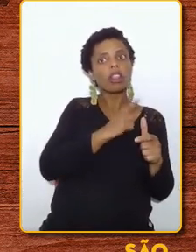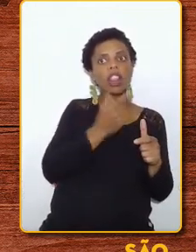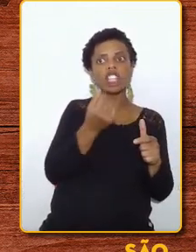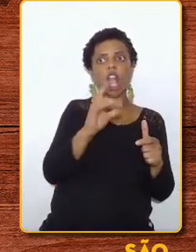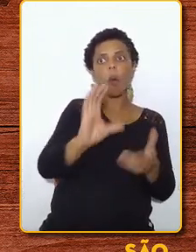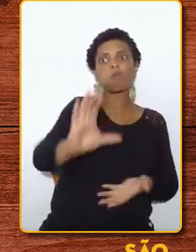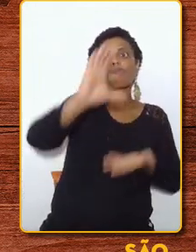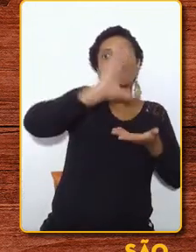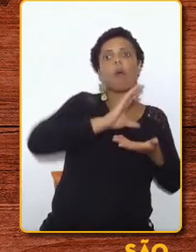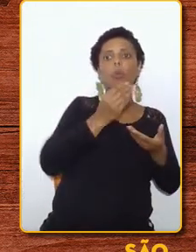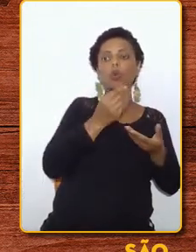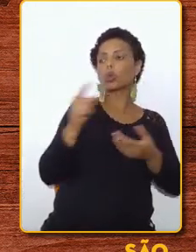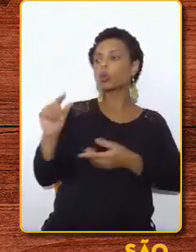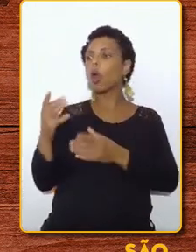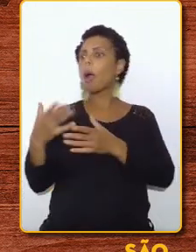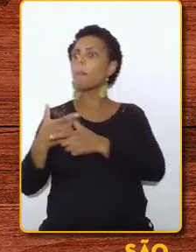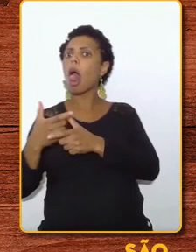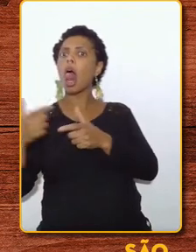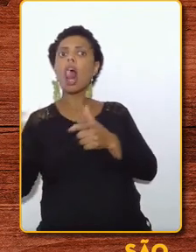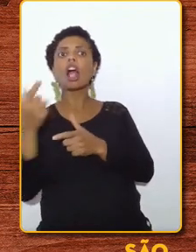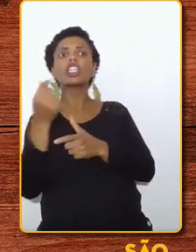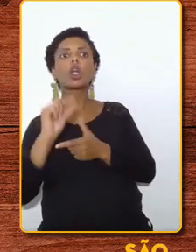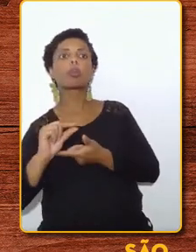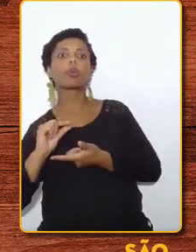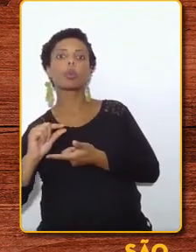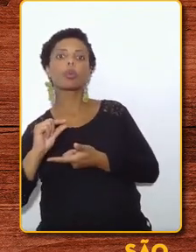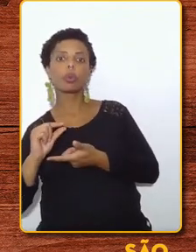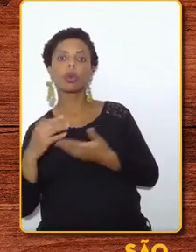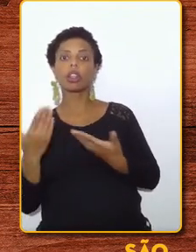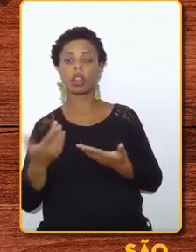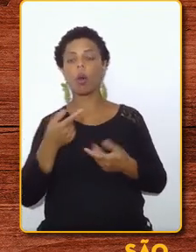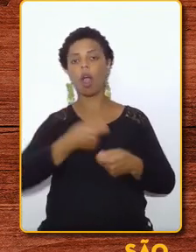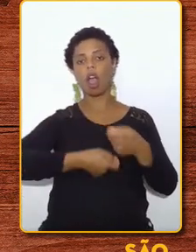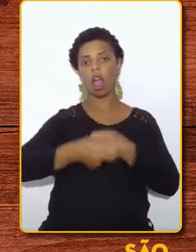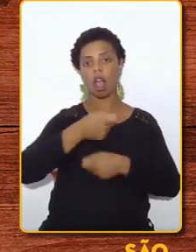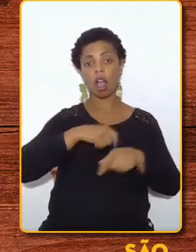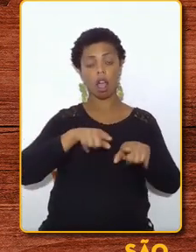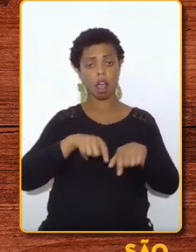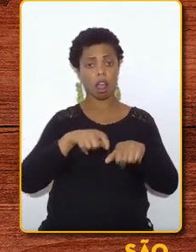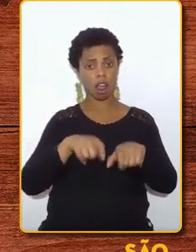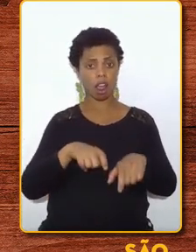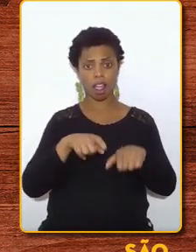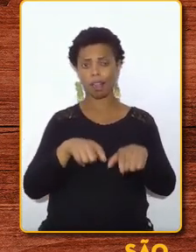independente da questão, ele produz de forma